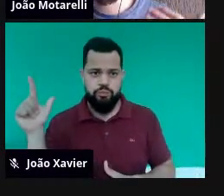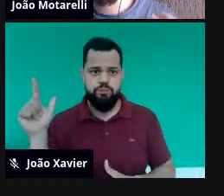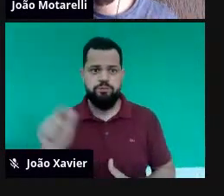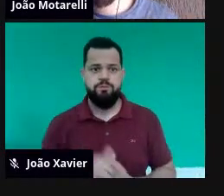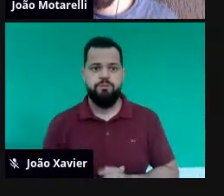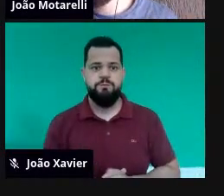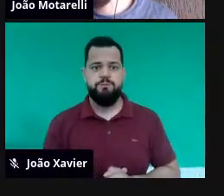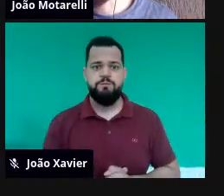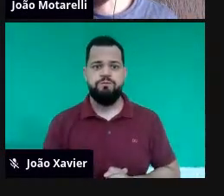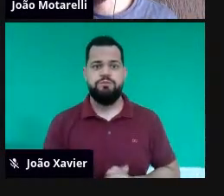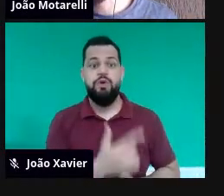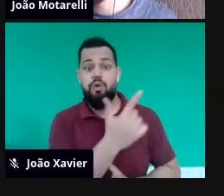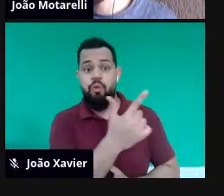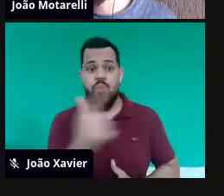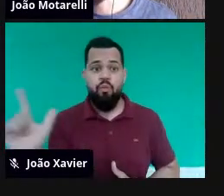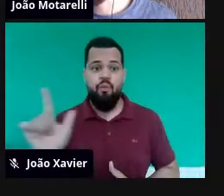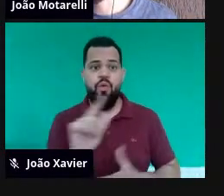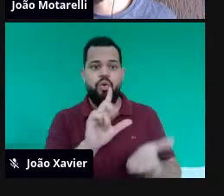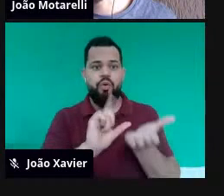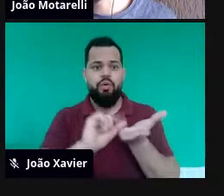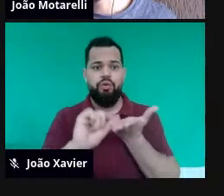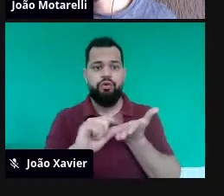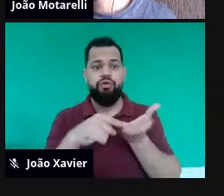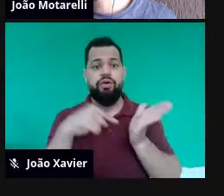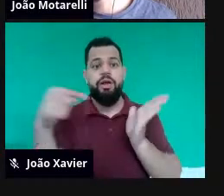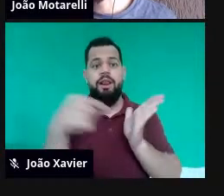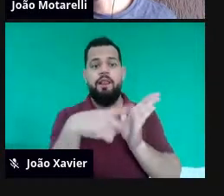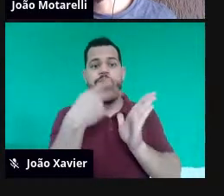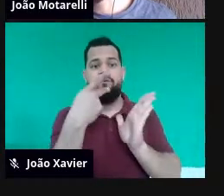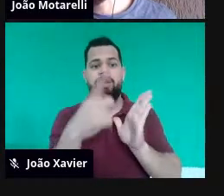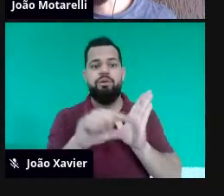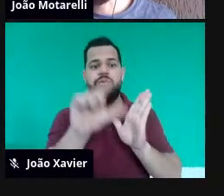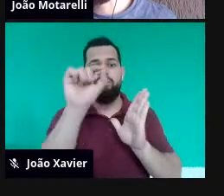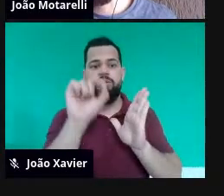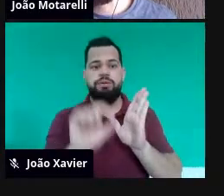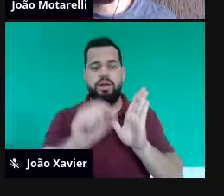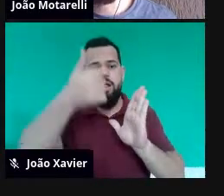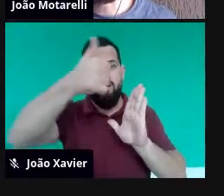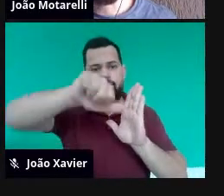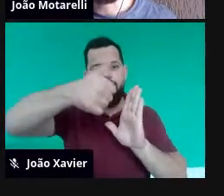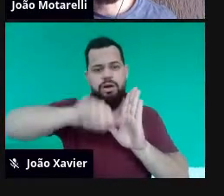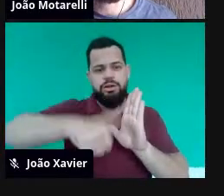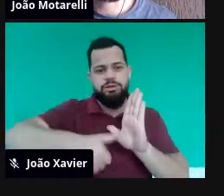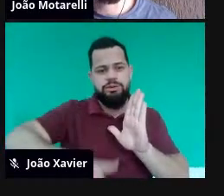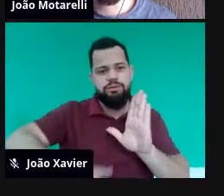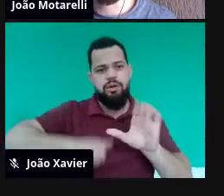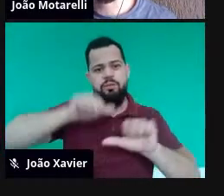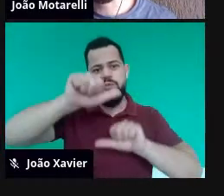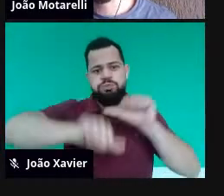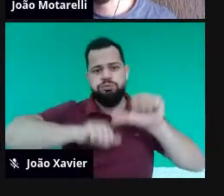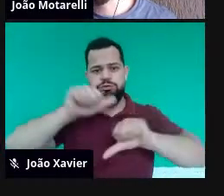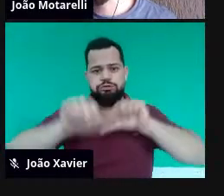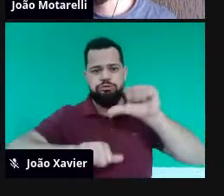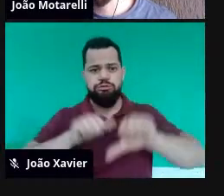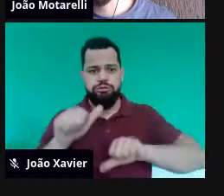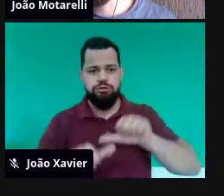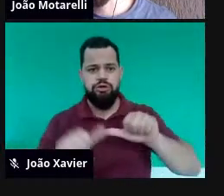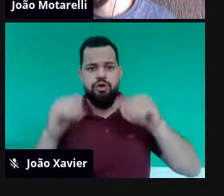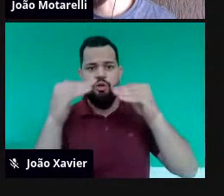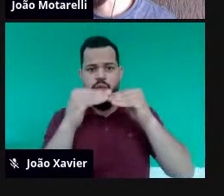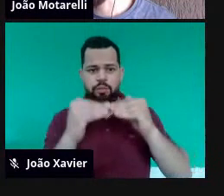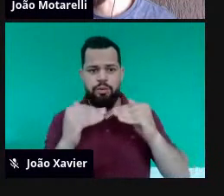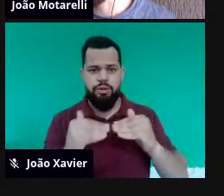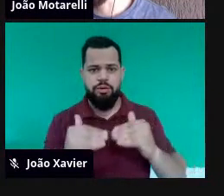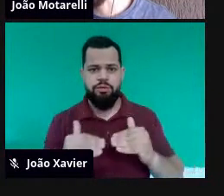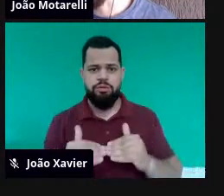aqui isso fica mais claro para a gente, esse é um outro artigo também que avaliou essa variação de transtorno alimentar de acordo com a